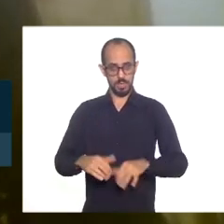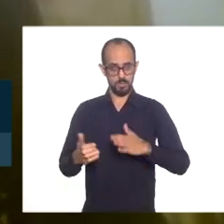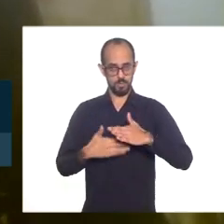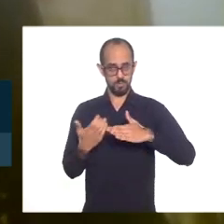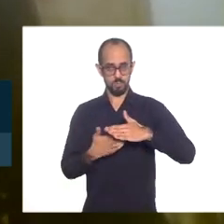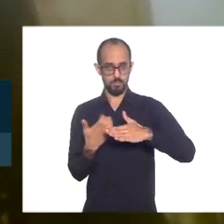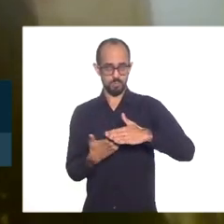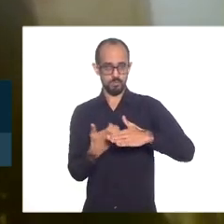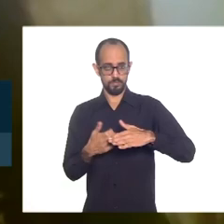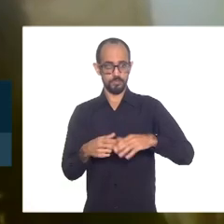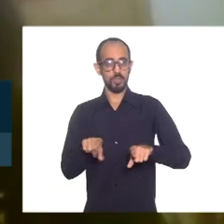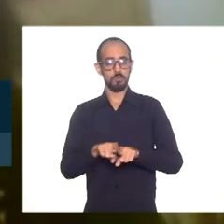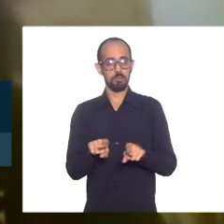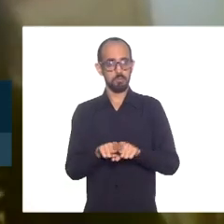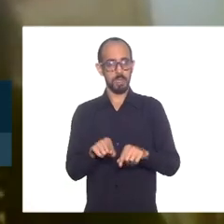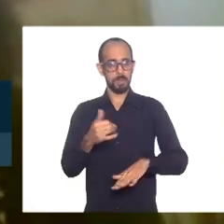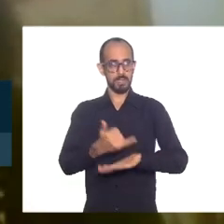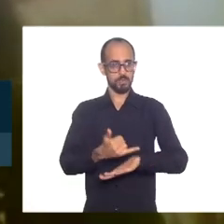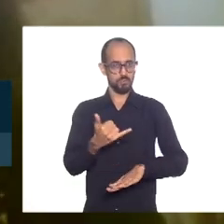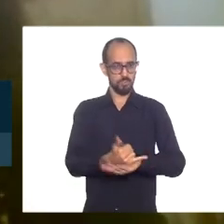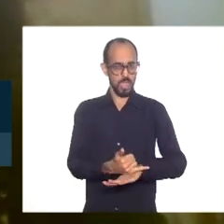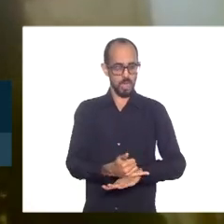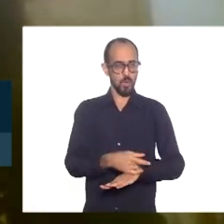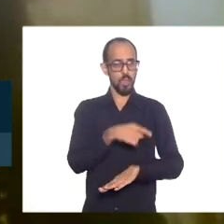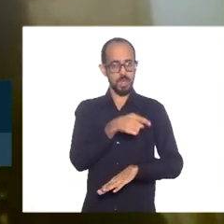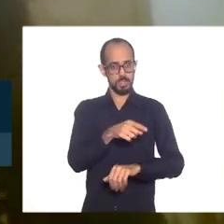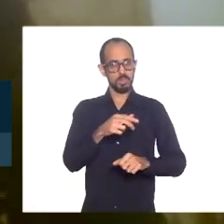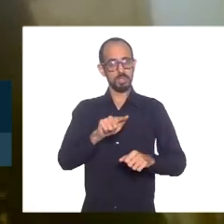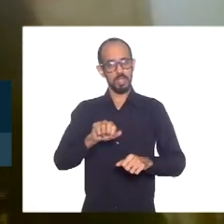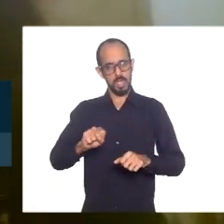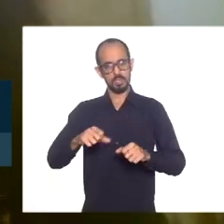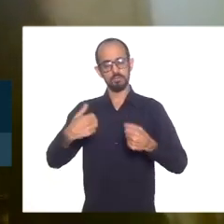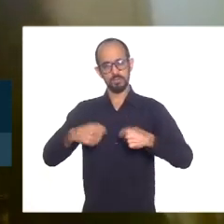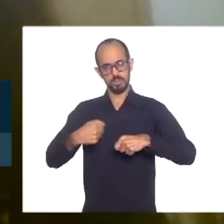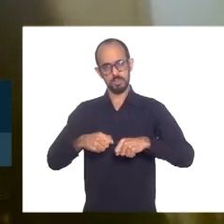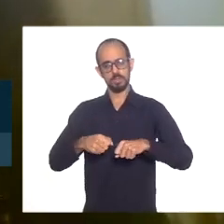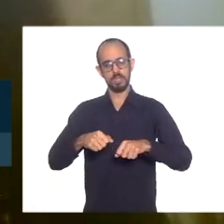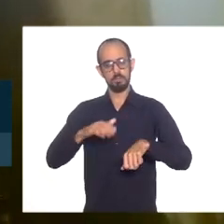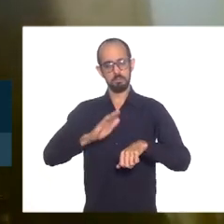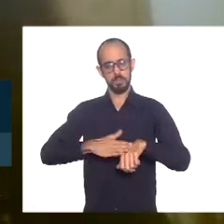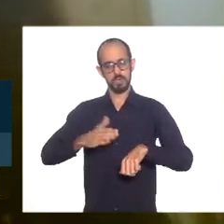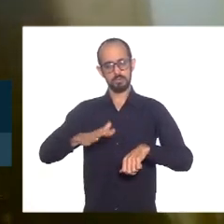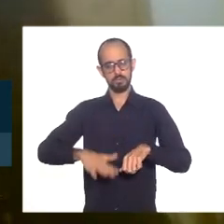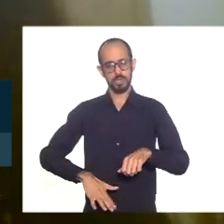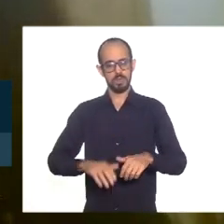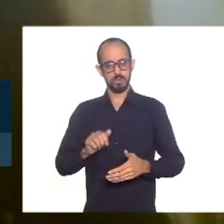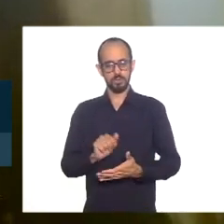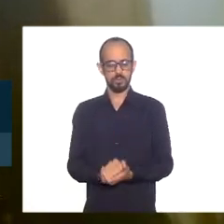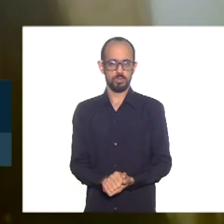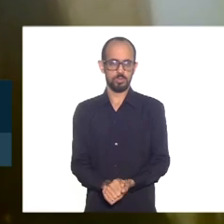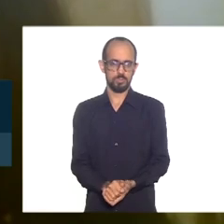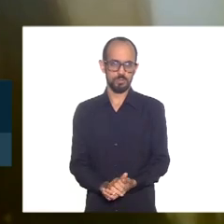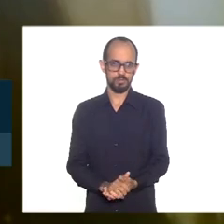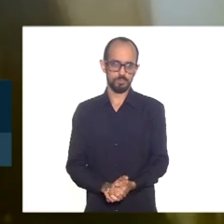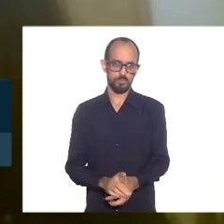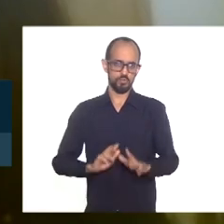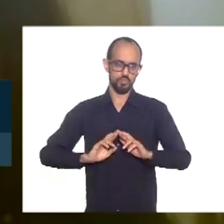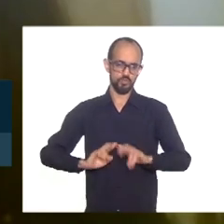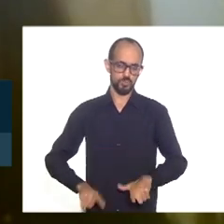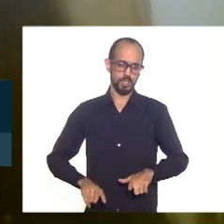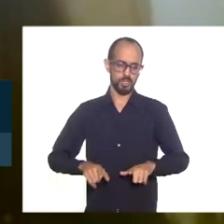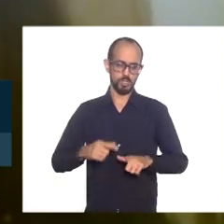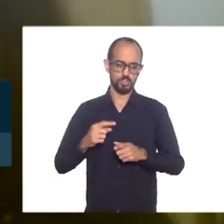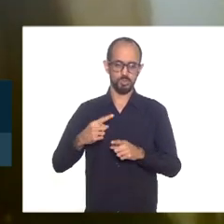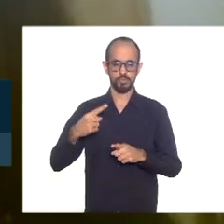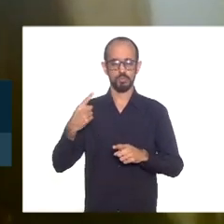indústria siderúrgica, esse gás já precisa ter um preço um pouco mais diferenciado,